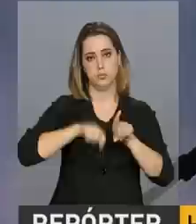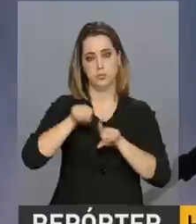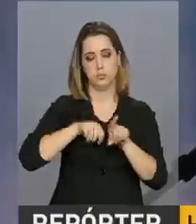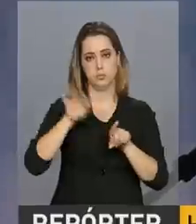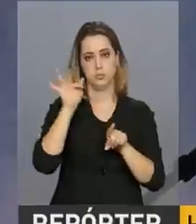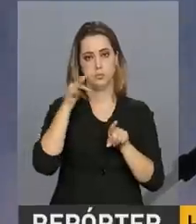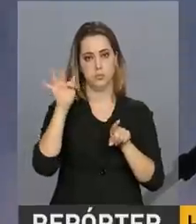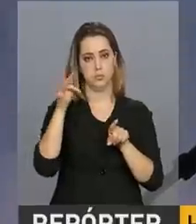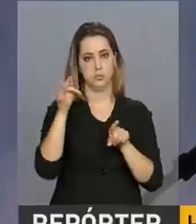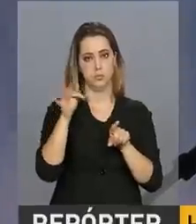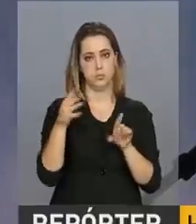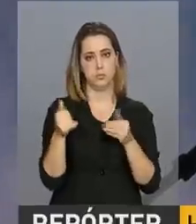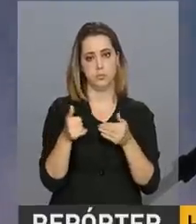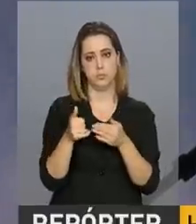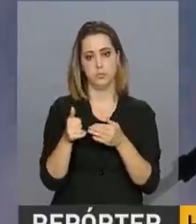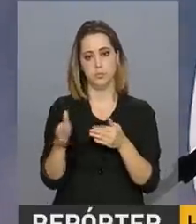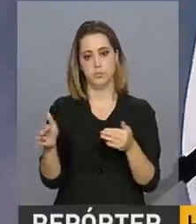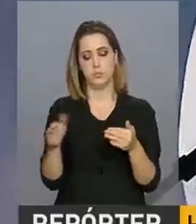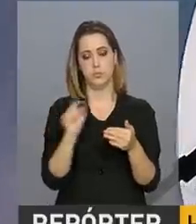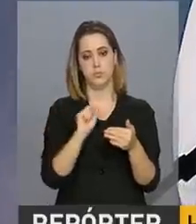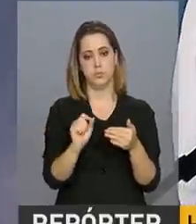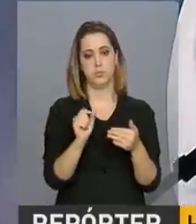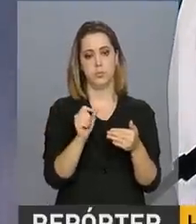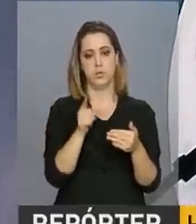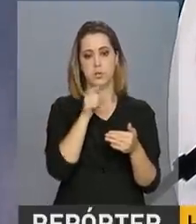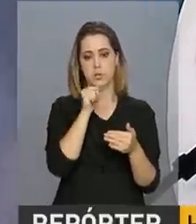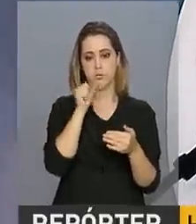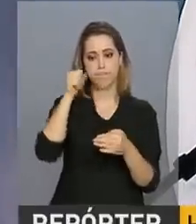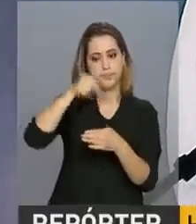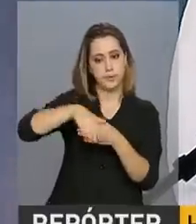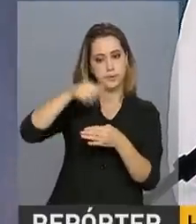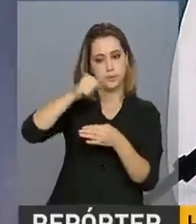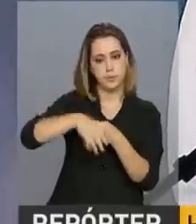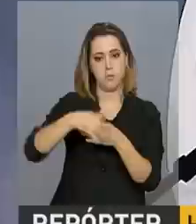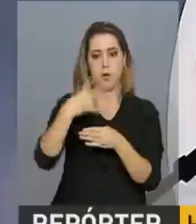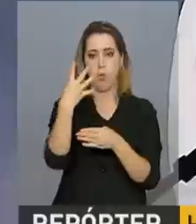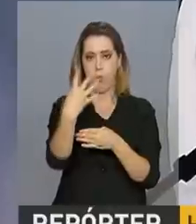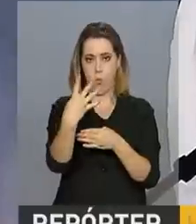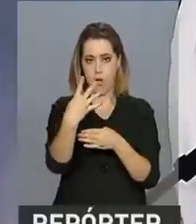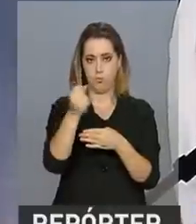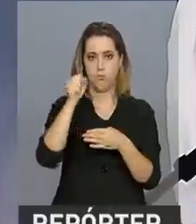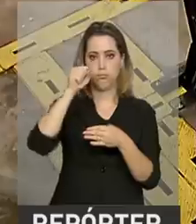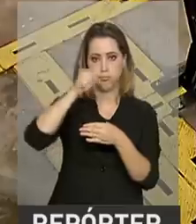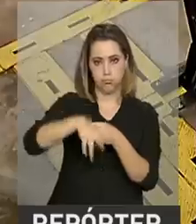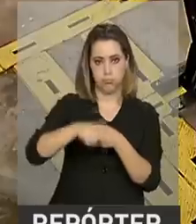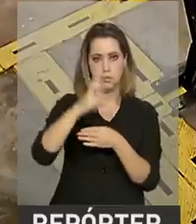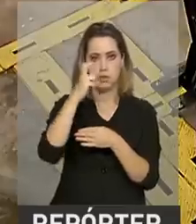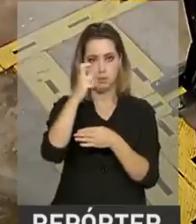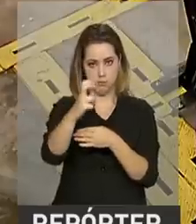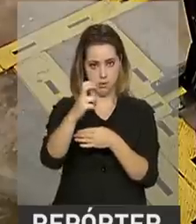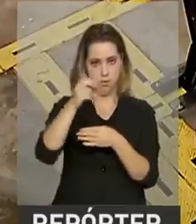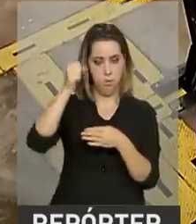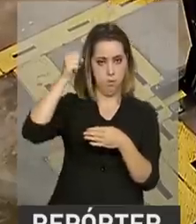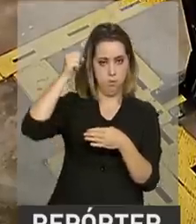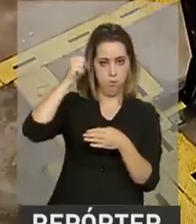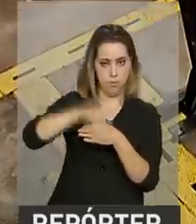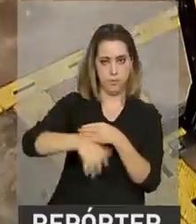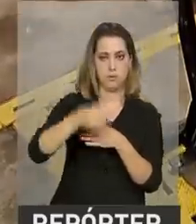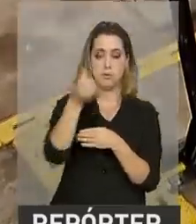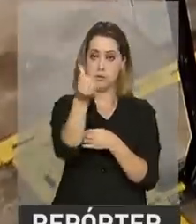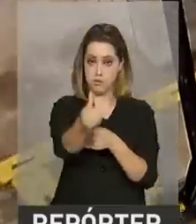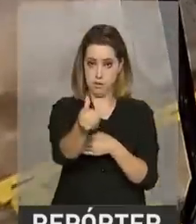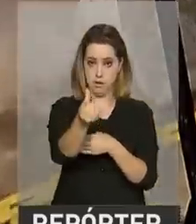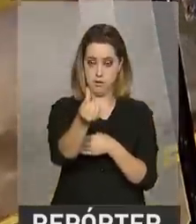fevereiro, inaugurando a estação de bombeamento 4, a estação de bombeamento 5, a estação de bombeamento